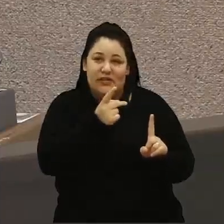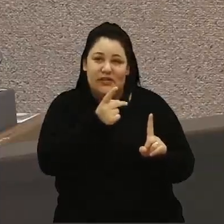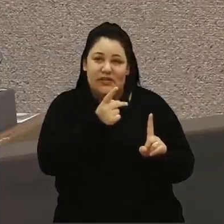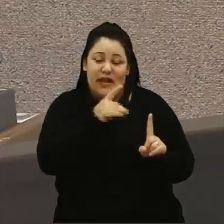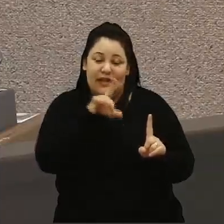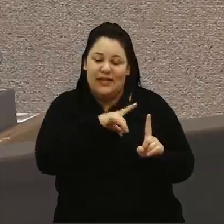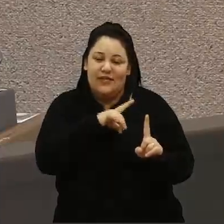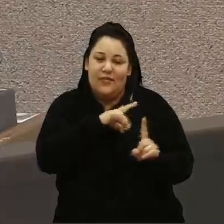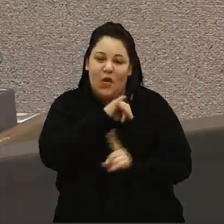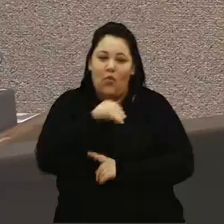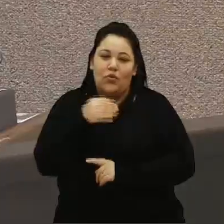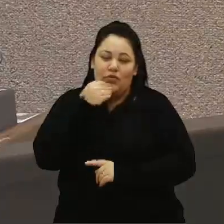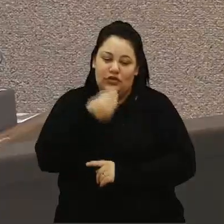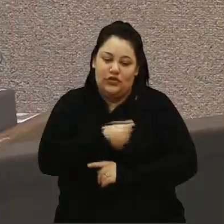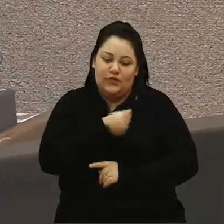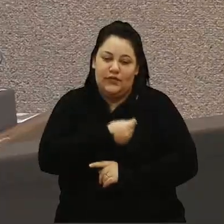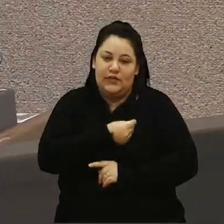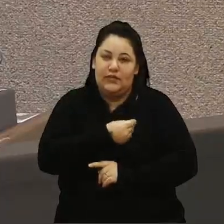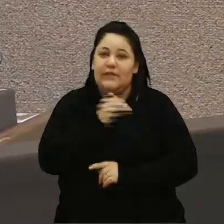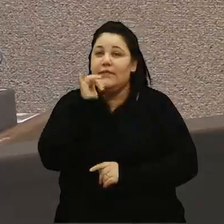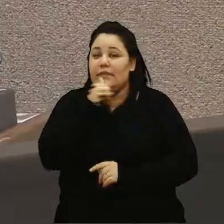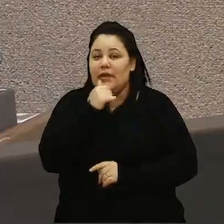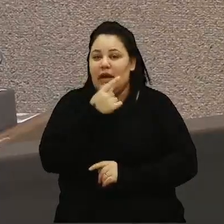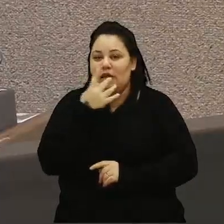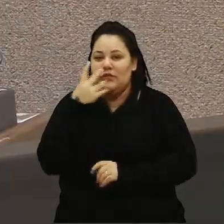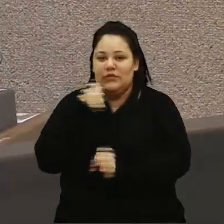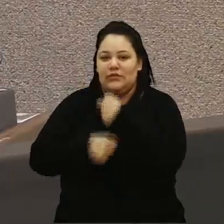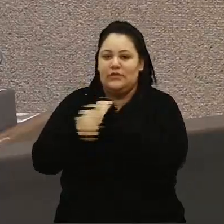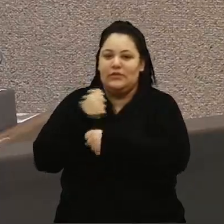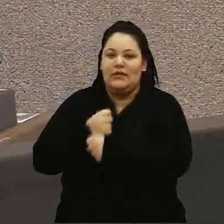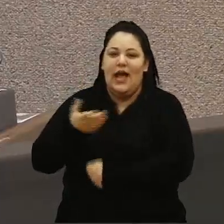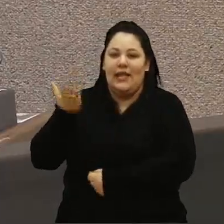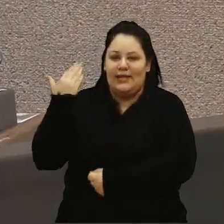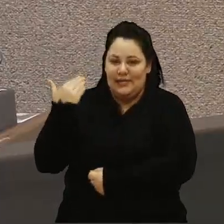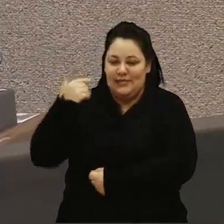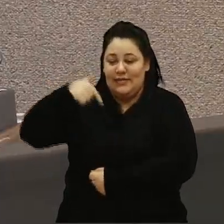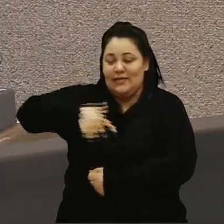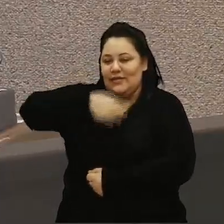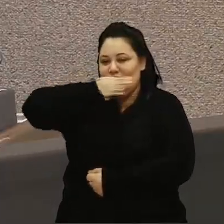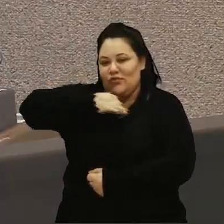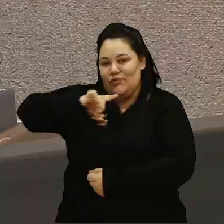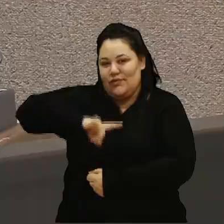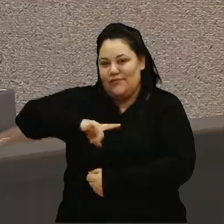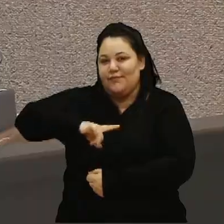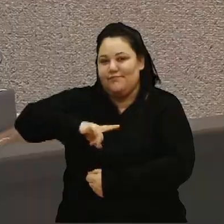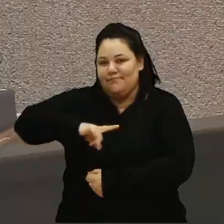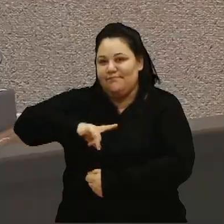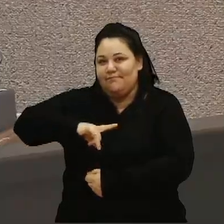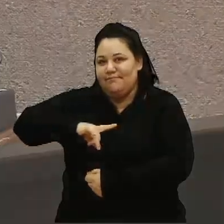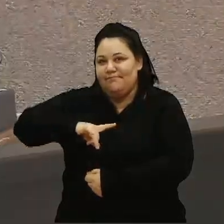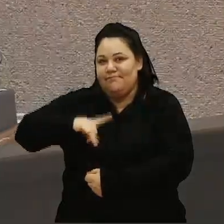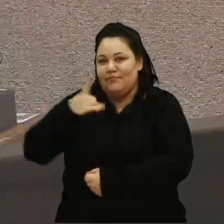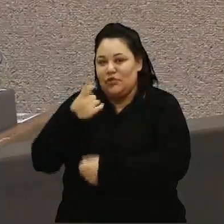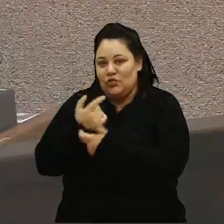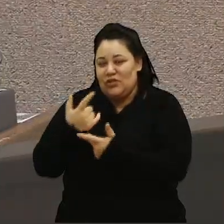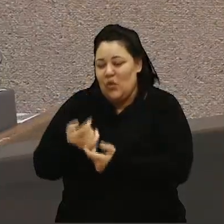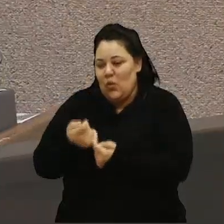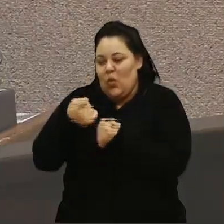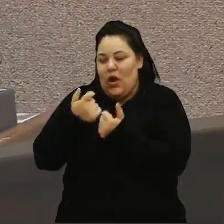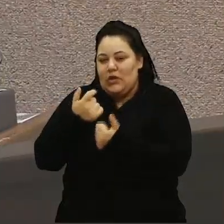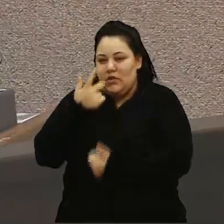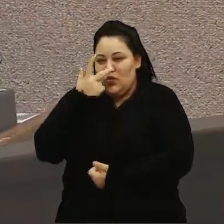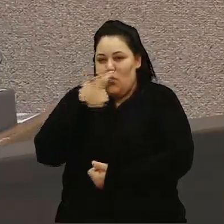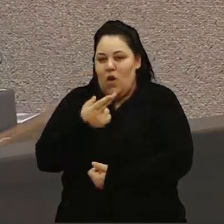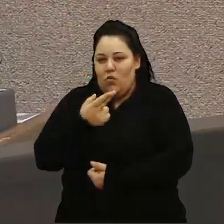segunda chance. Infelizmente, há 14 anos atrás, aqui em Caxias do Sul, nós tivemos uma situação situação muito parecida de um